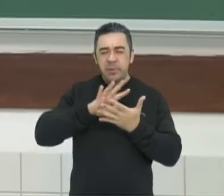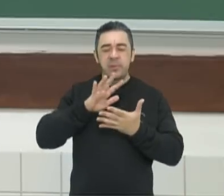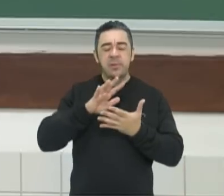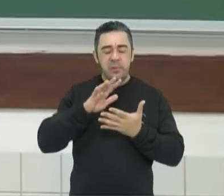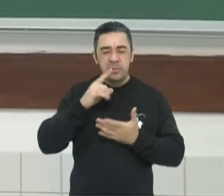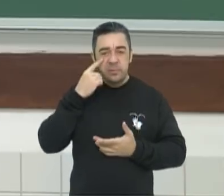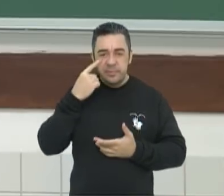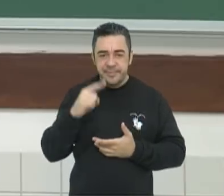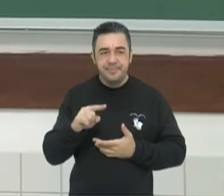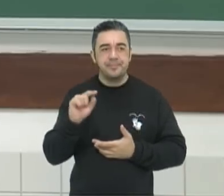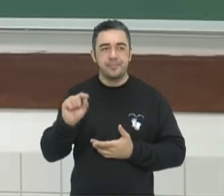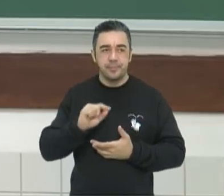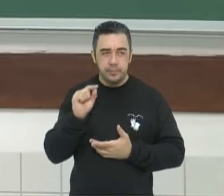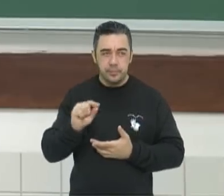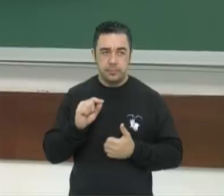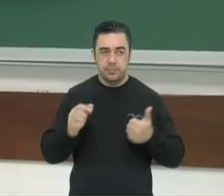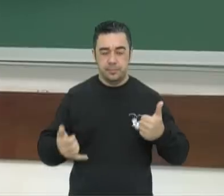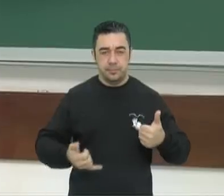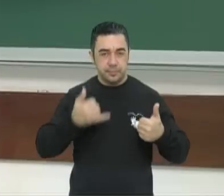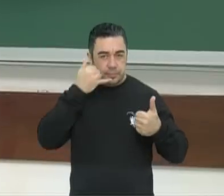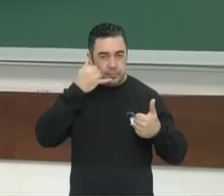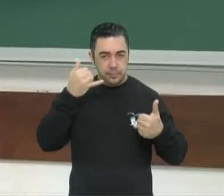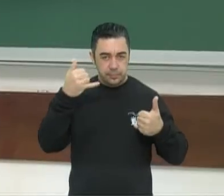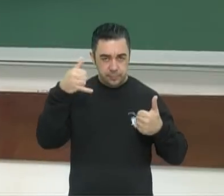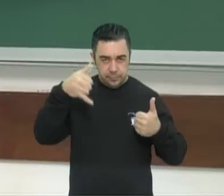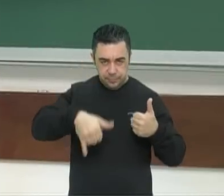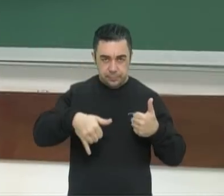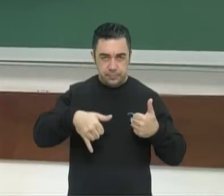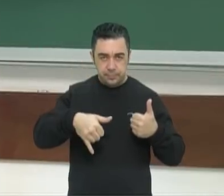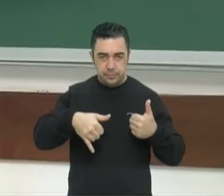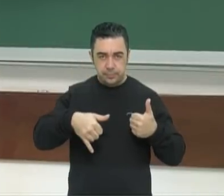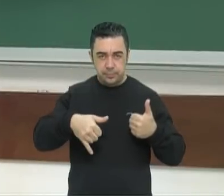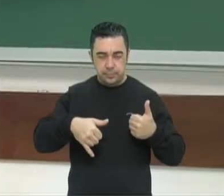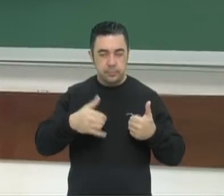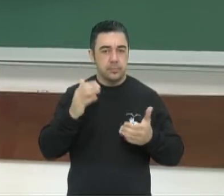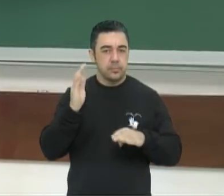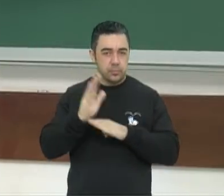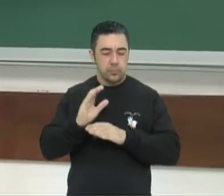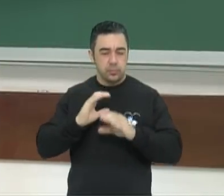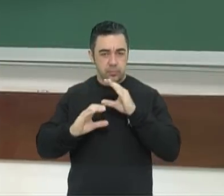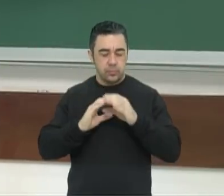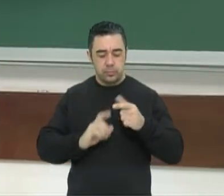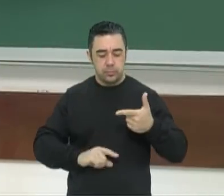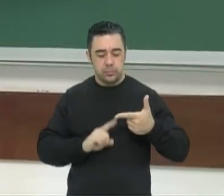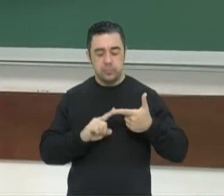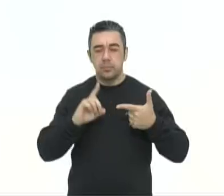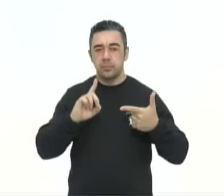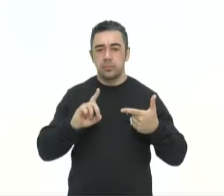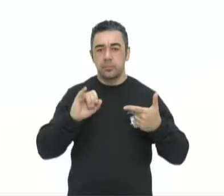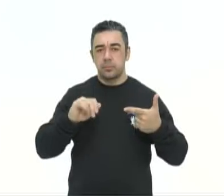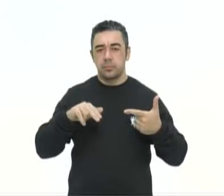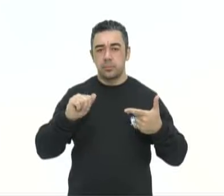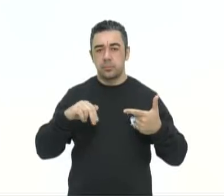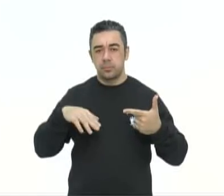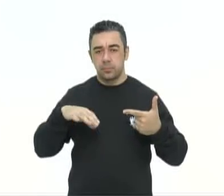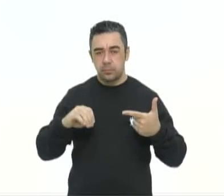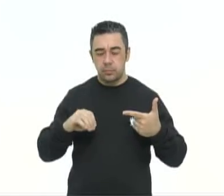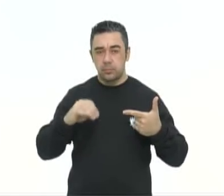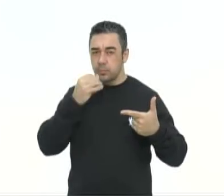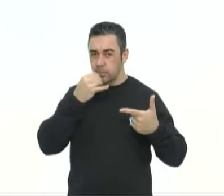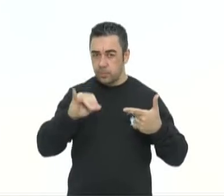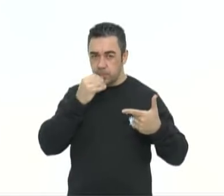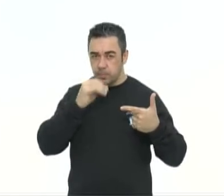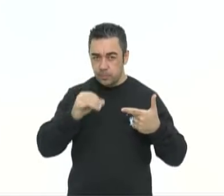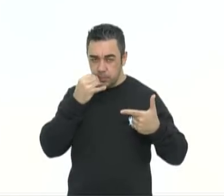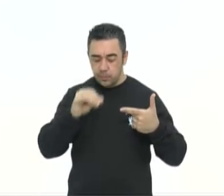nós mencionamos o telefone, que ajudou muito na comunicação, o dínamo e a lâmpada elétrica, que